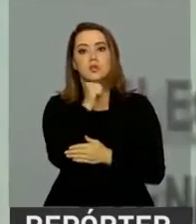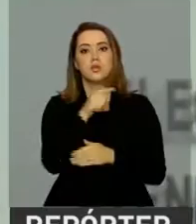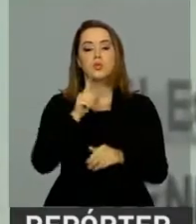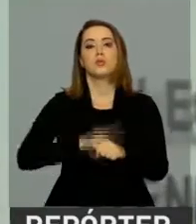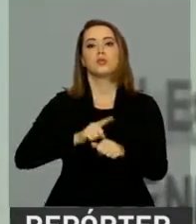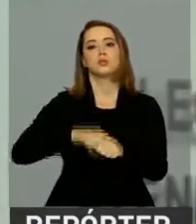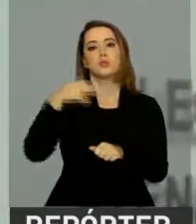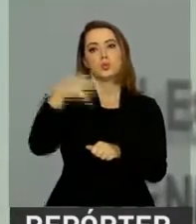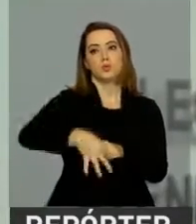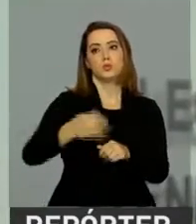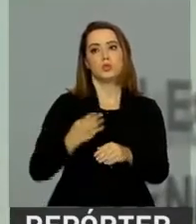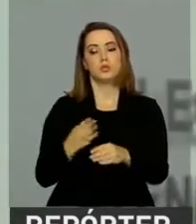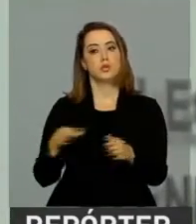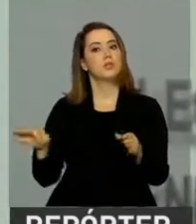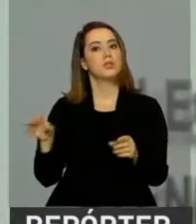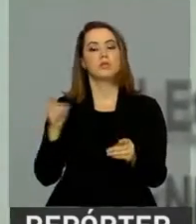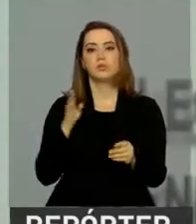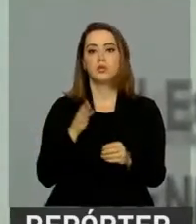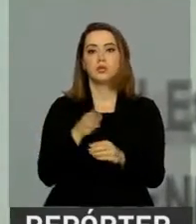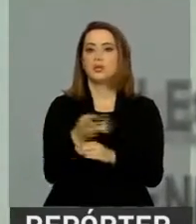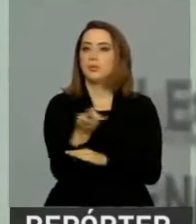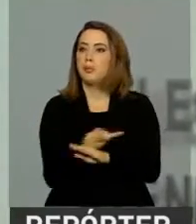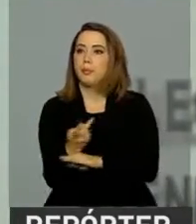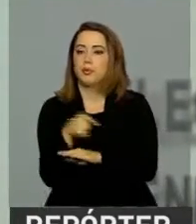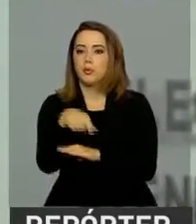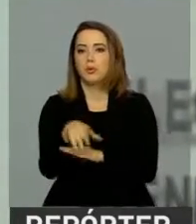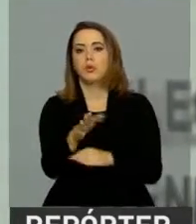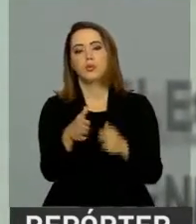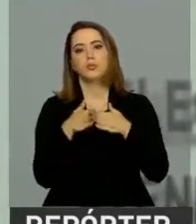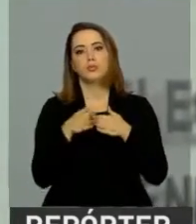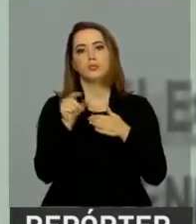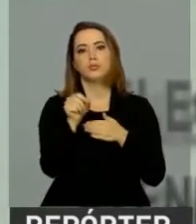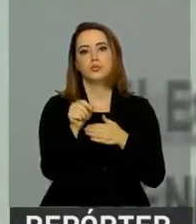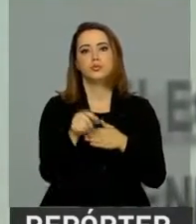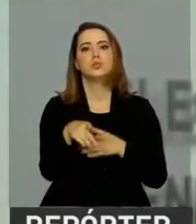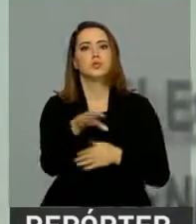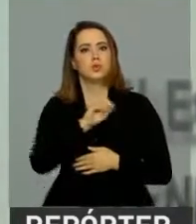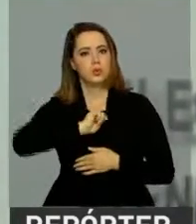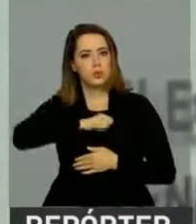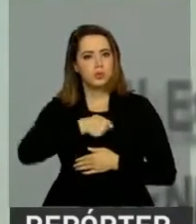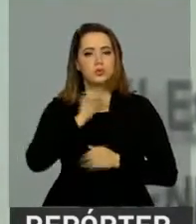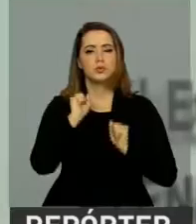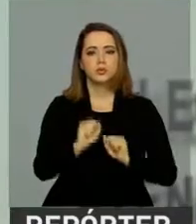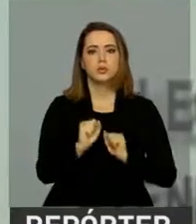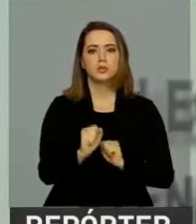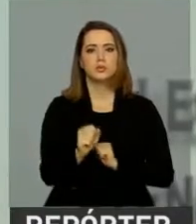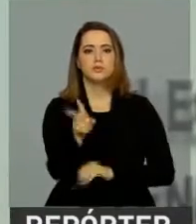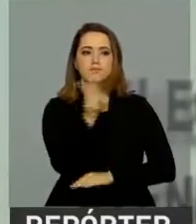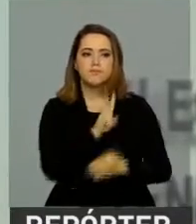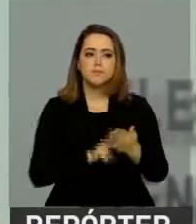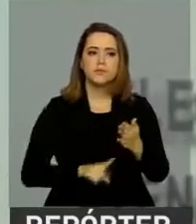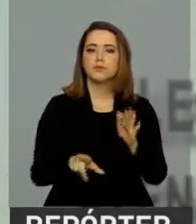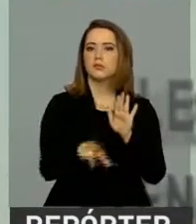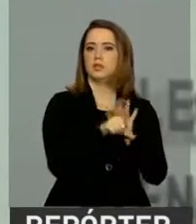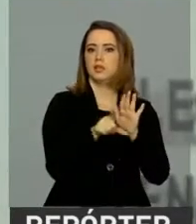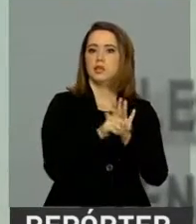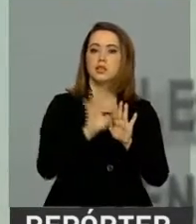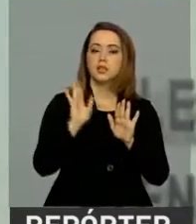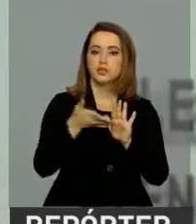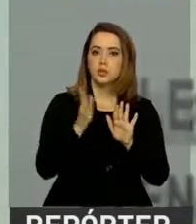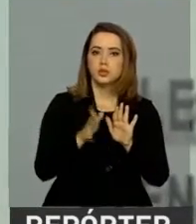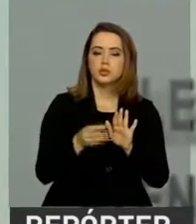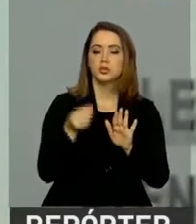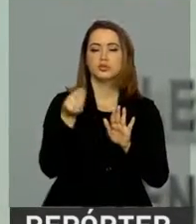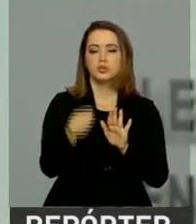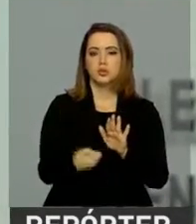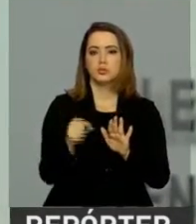muito importante que o delegado de polícia, a delegada, pudesse avaliar a medida protetiva já no balcão da delegacia e submeter a decisão ao